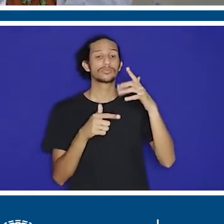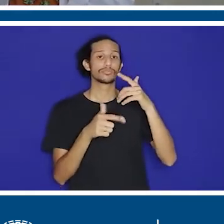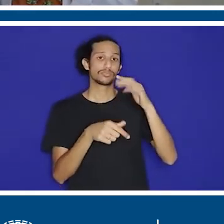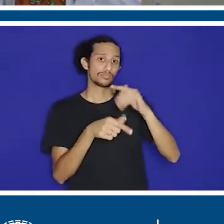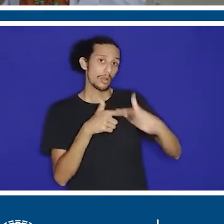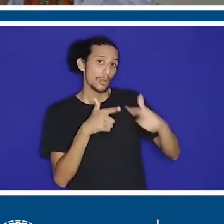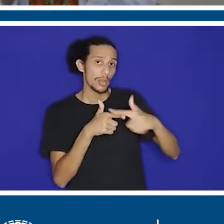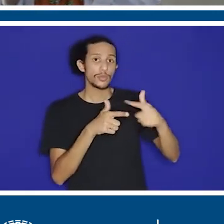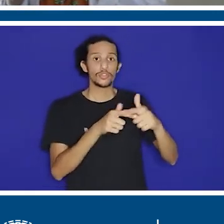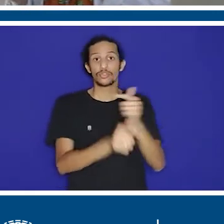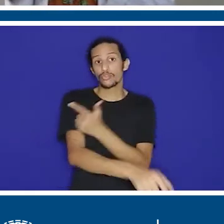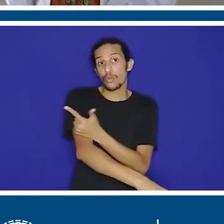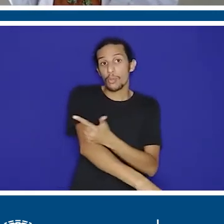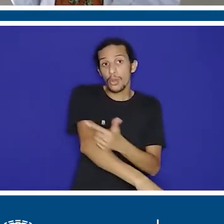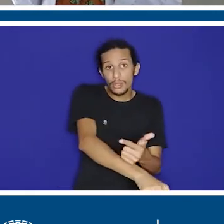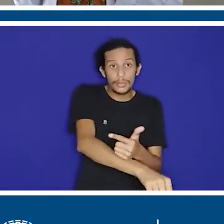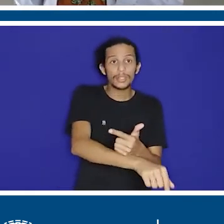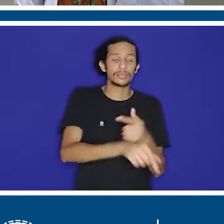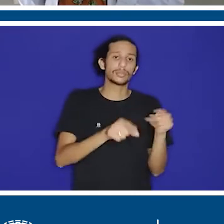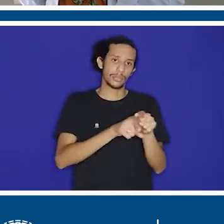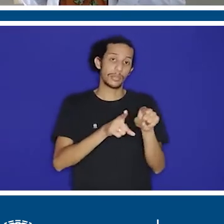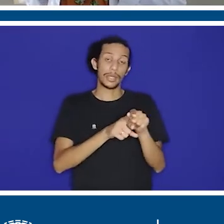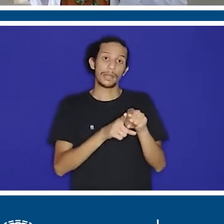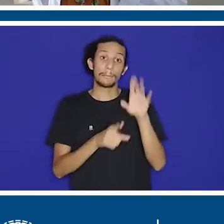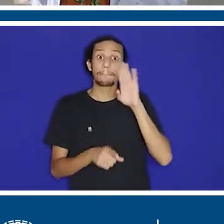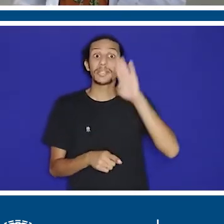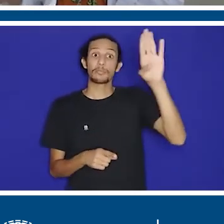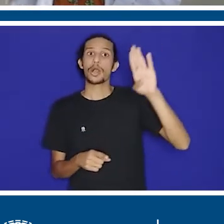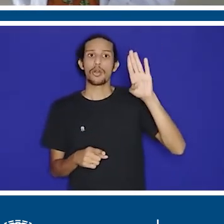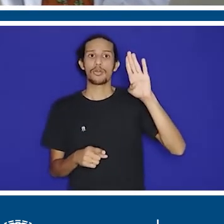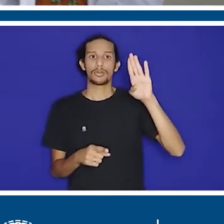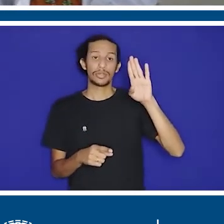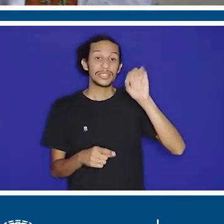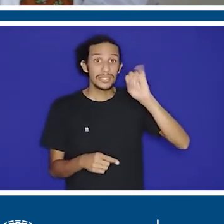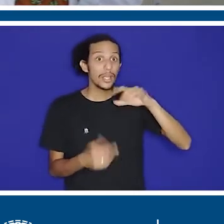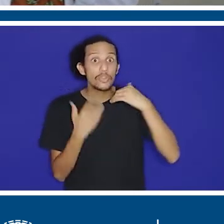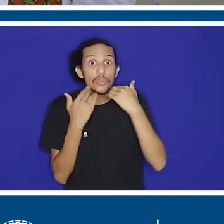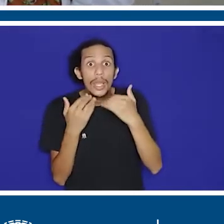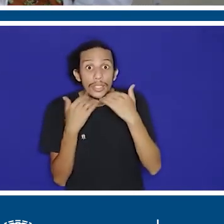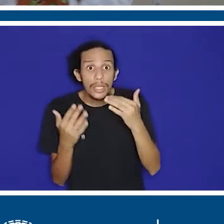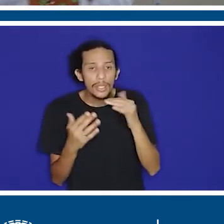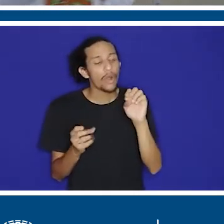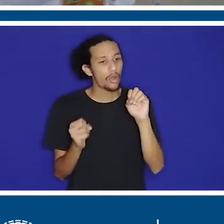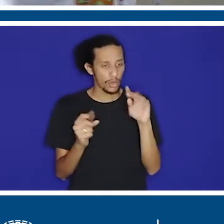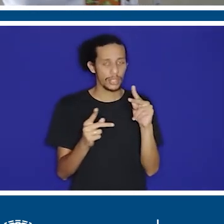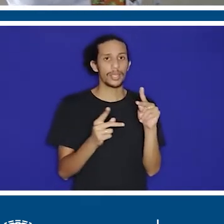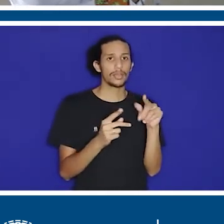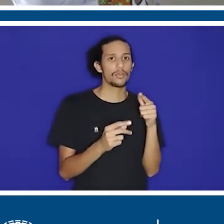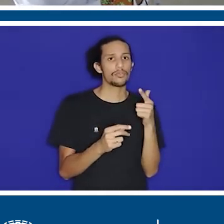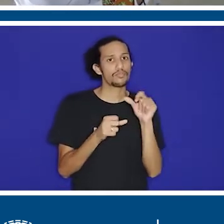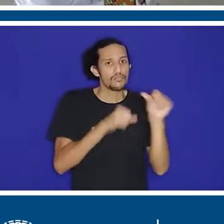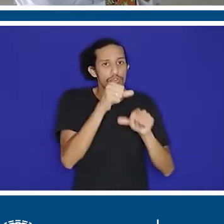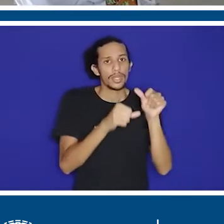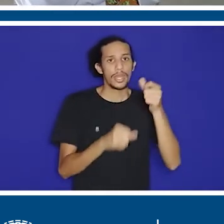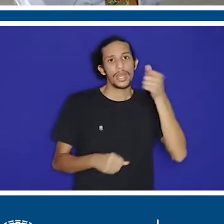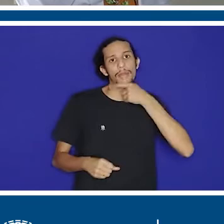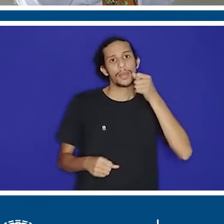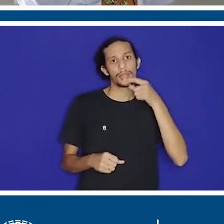problemas comportamentais da criança e ser a primeira opção. Então, essa é a nossa discussão.